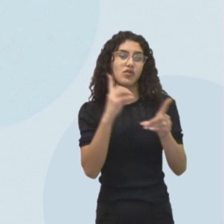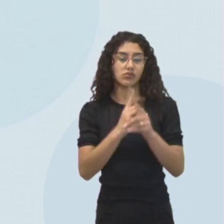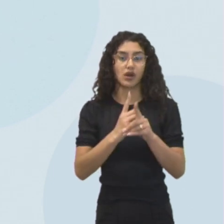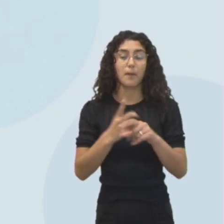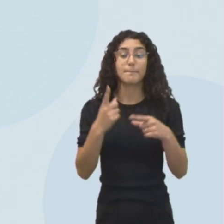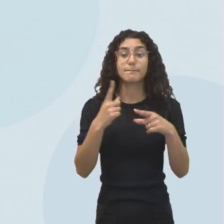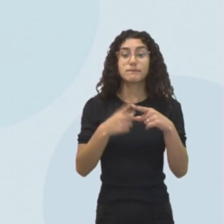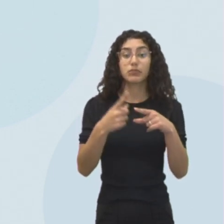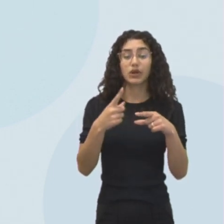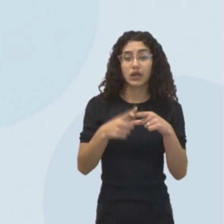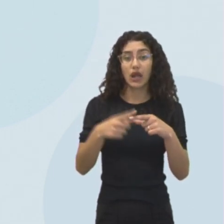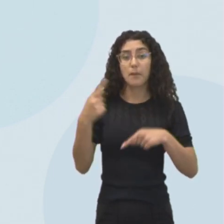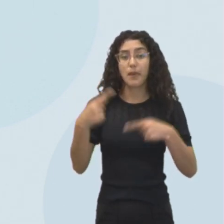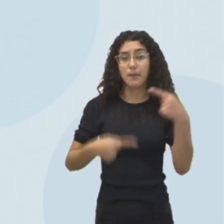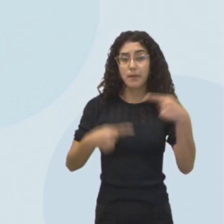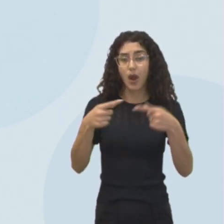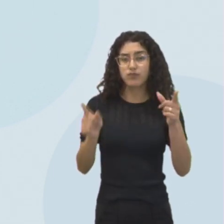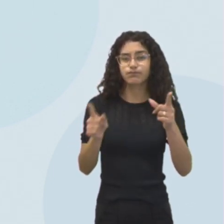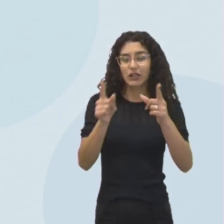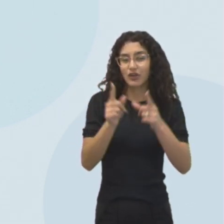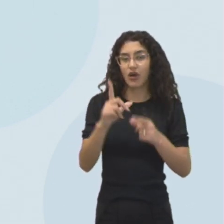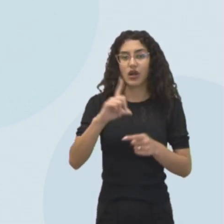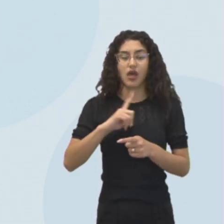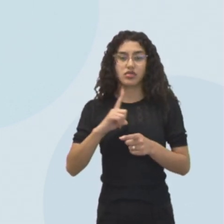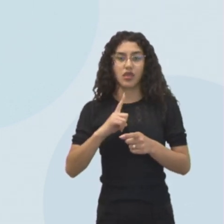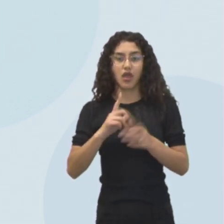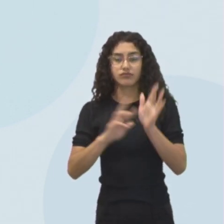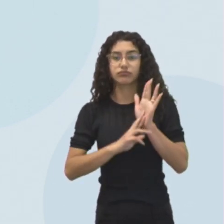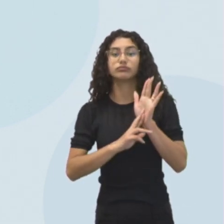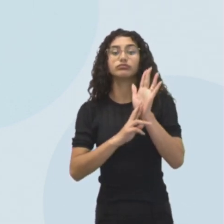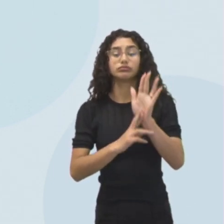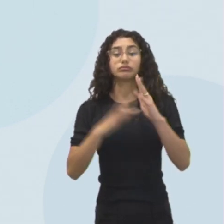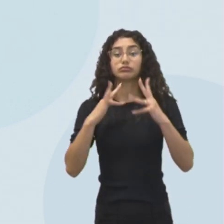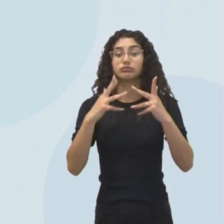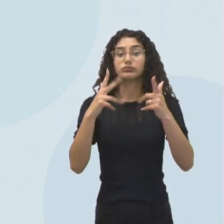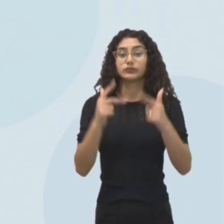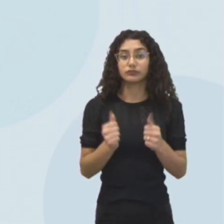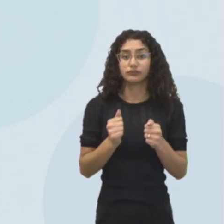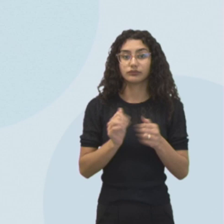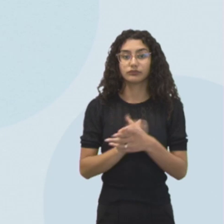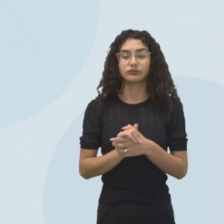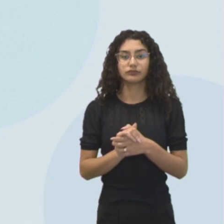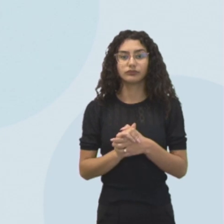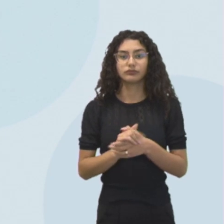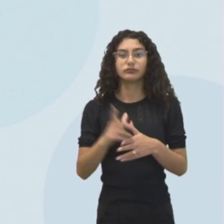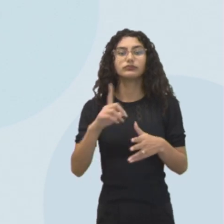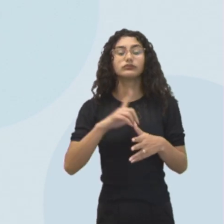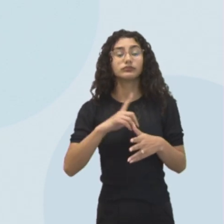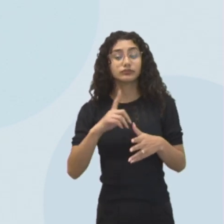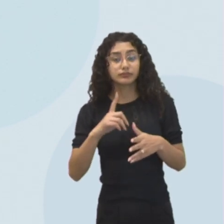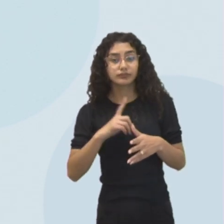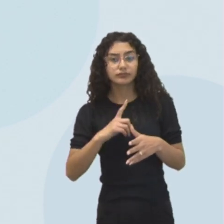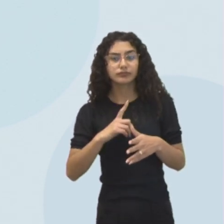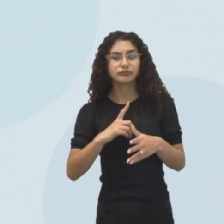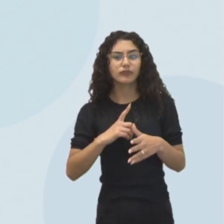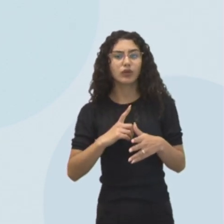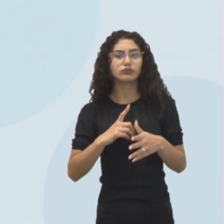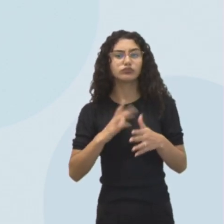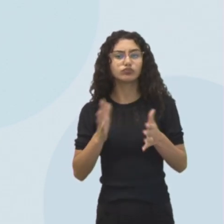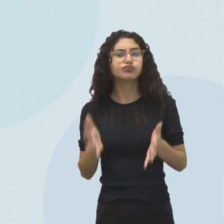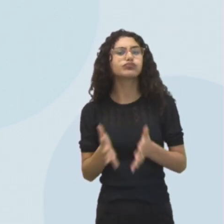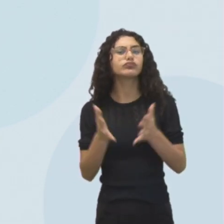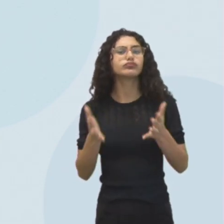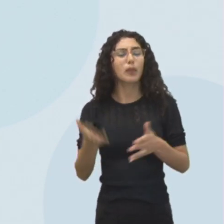recurso didático, por menor que seja, um recurso visual, sobretudo, ele vai ter uma intencionalidade,